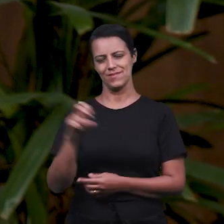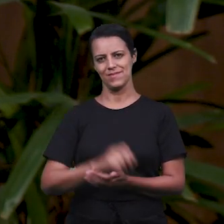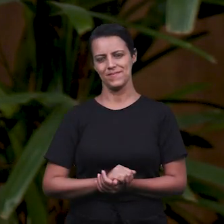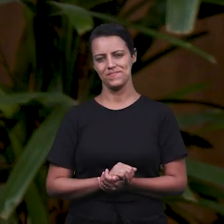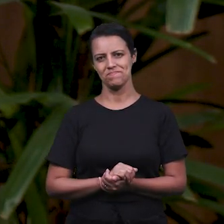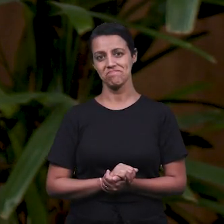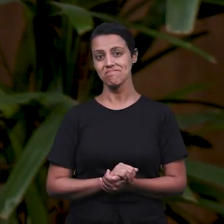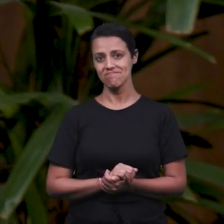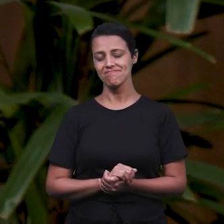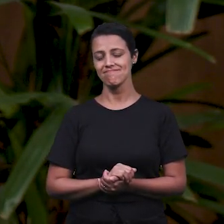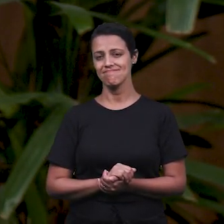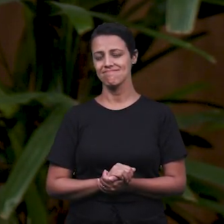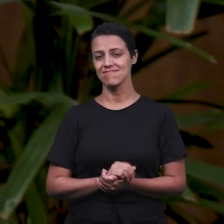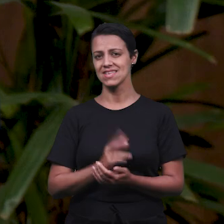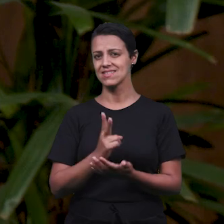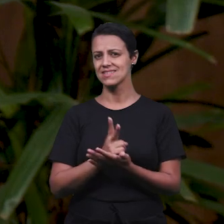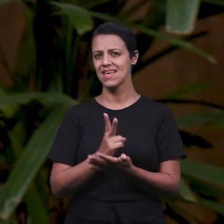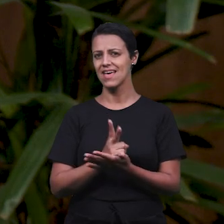Nas respostas,